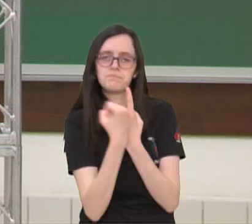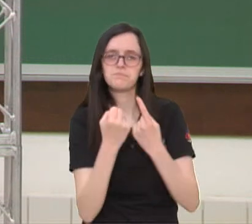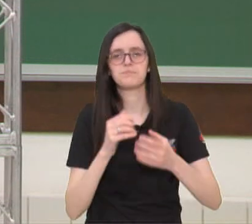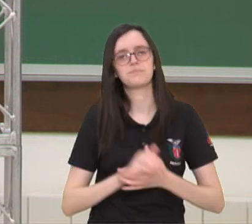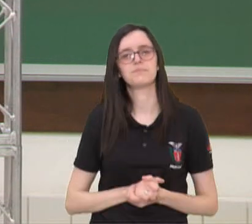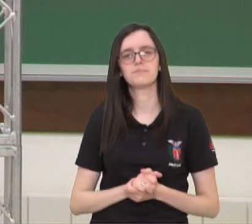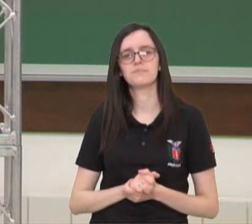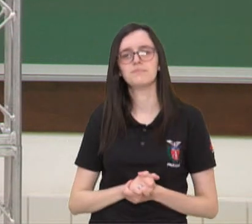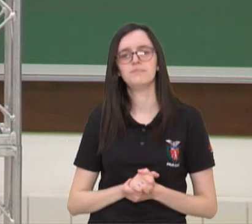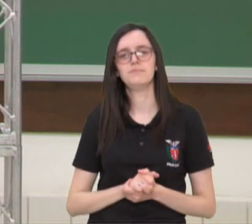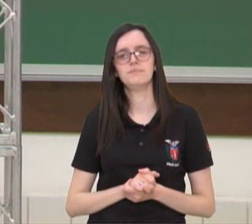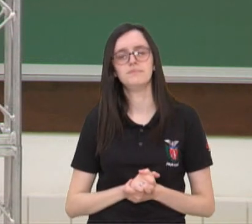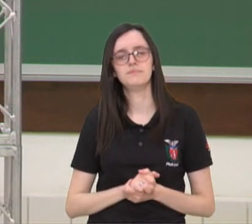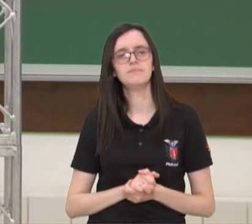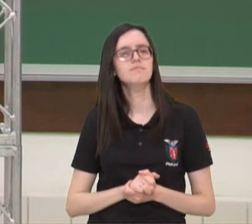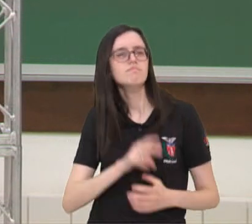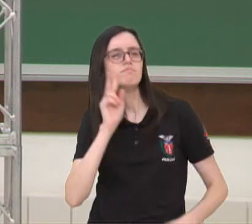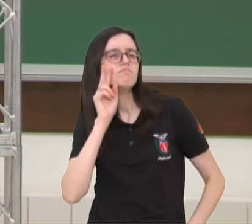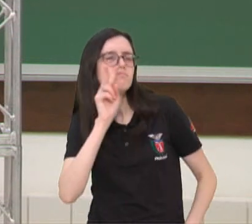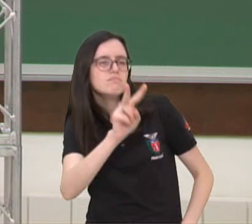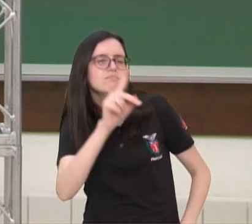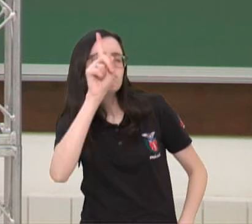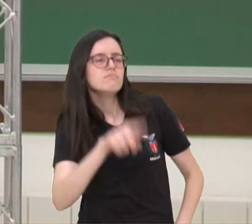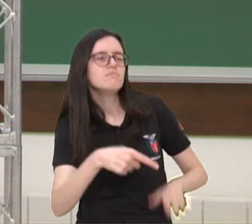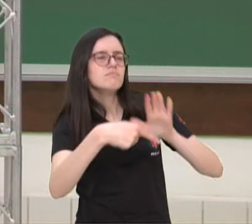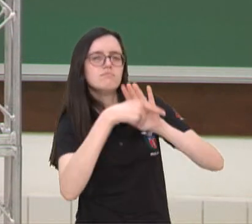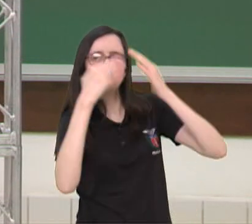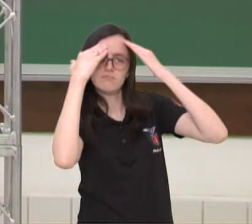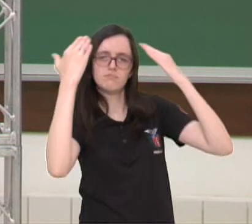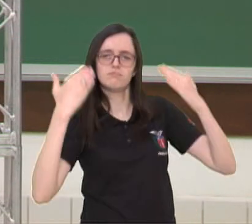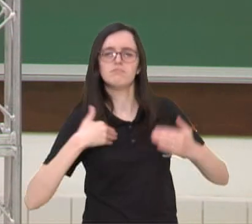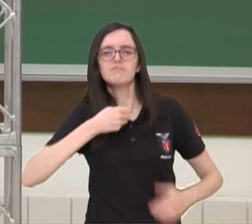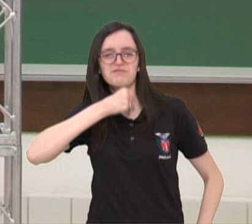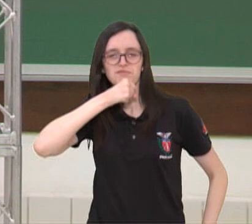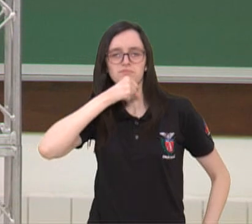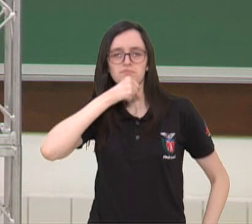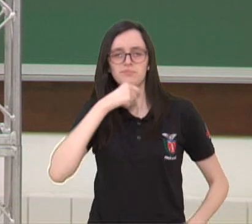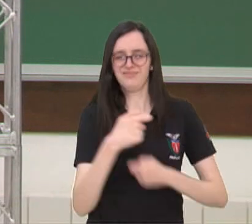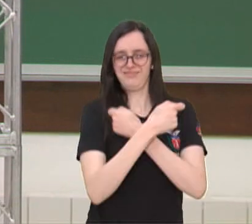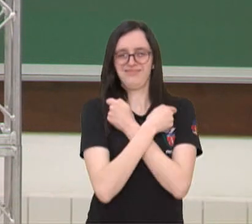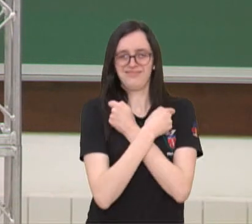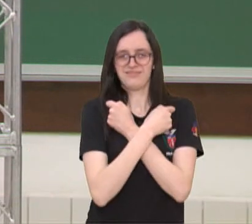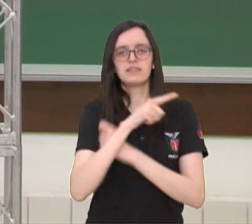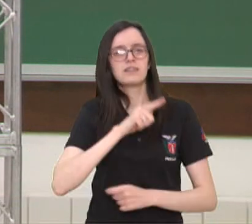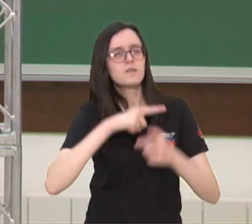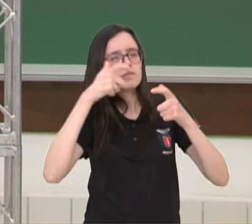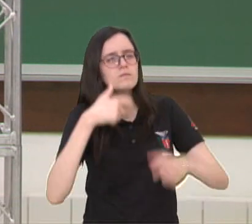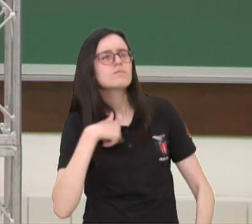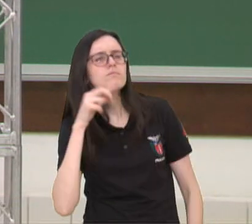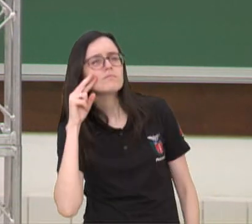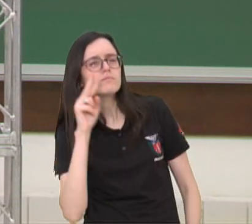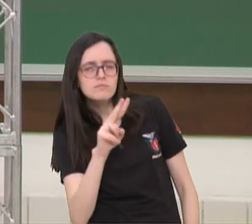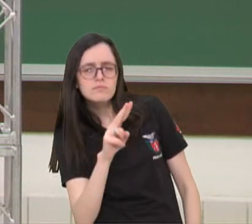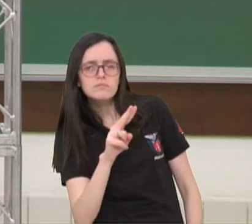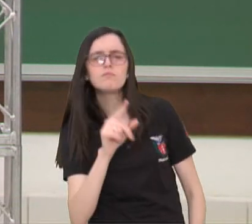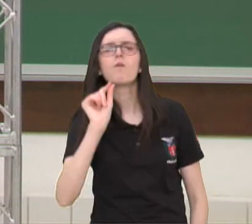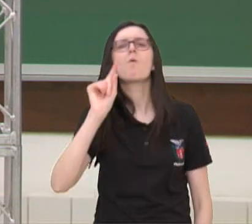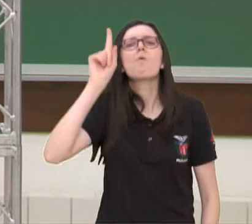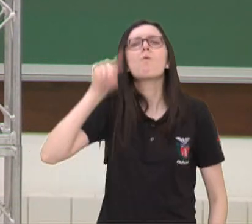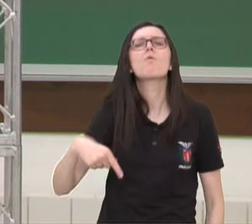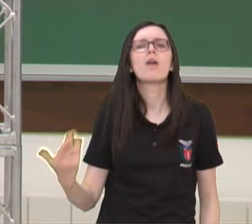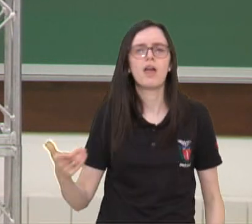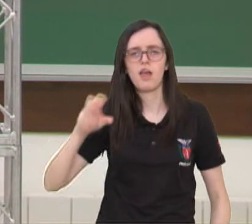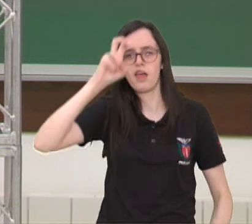sociedade, as obras faraônicas que marcavam naquele espaço territorial o que era